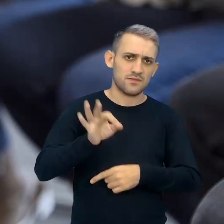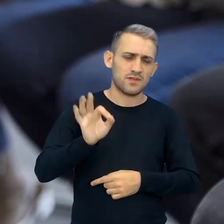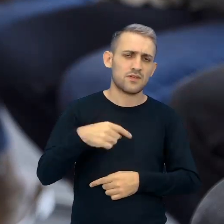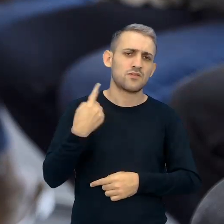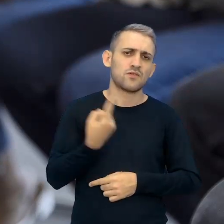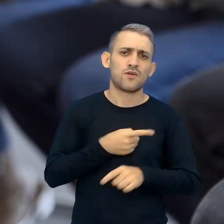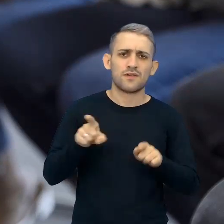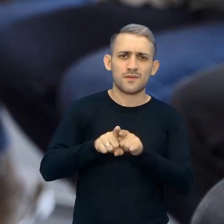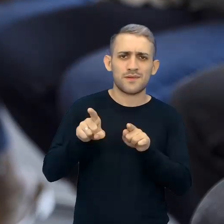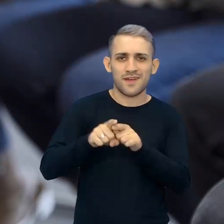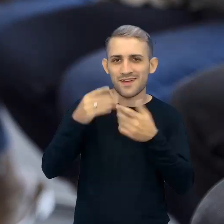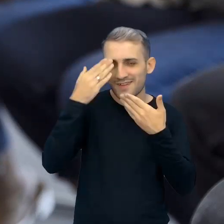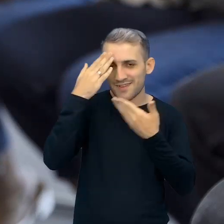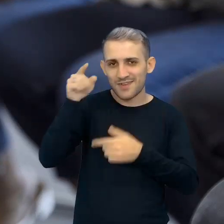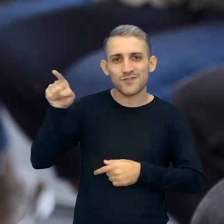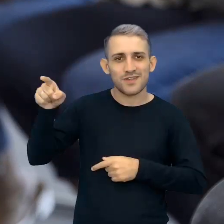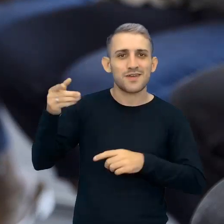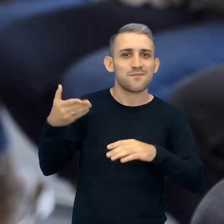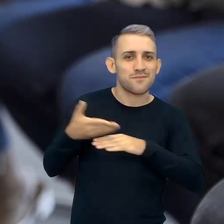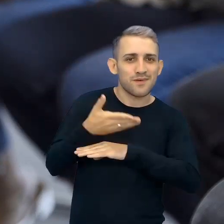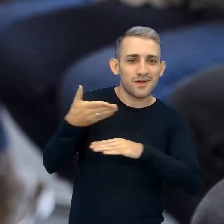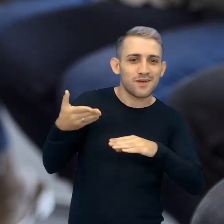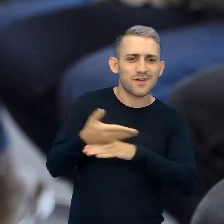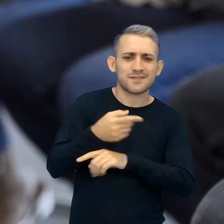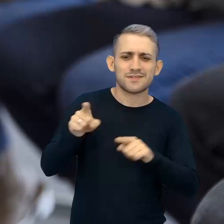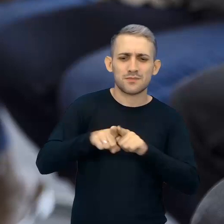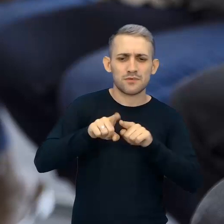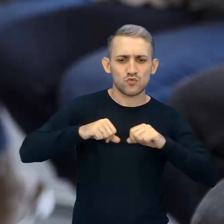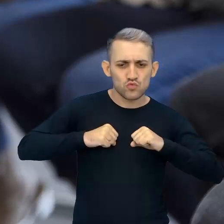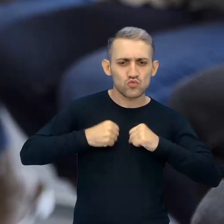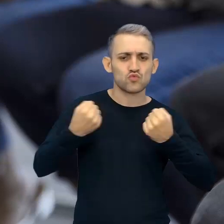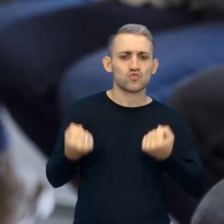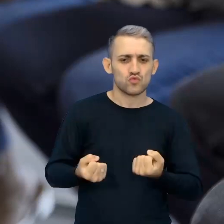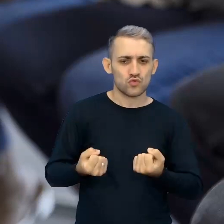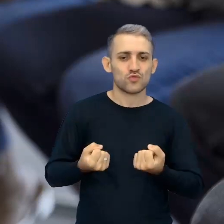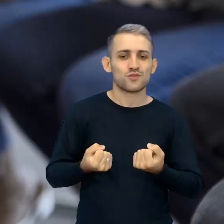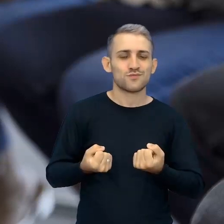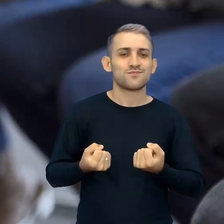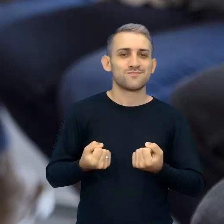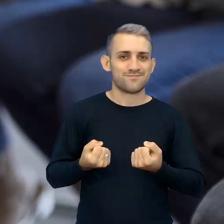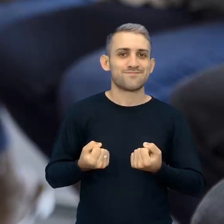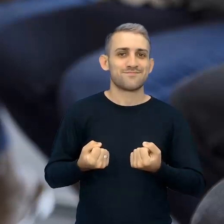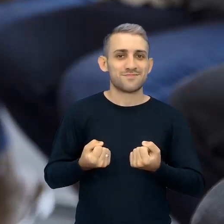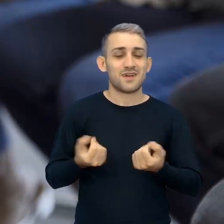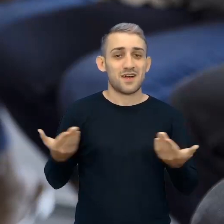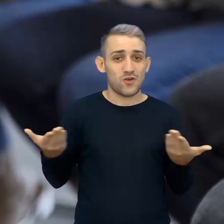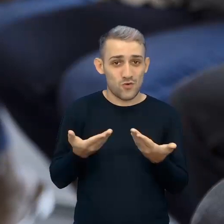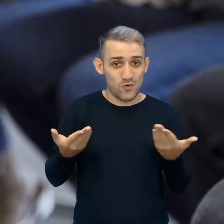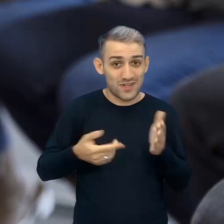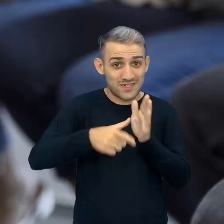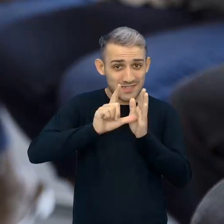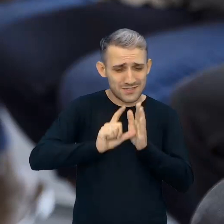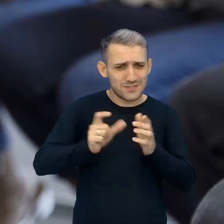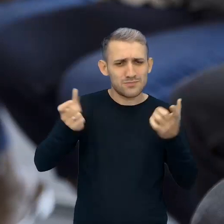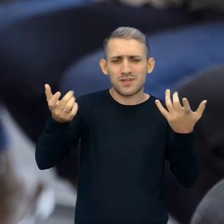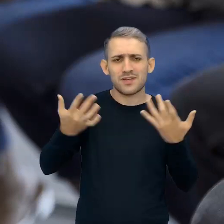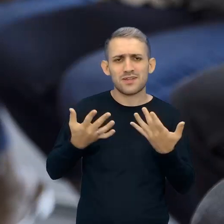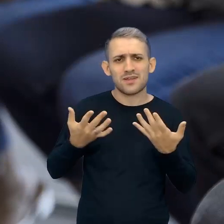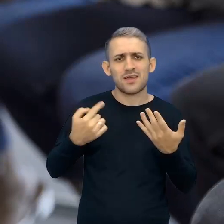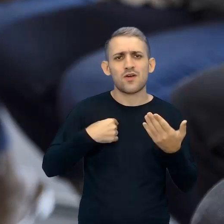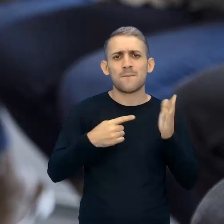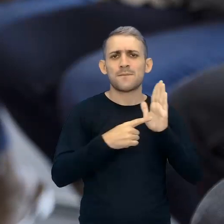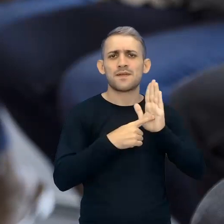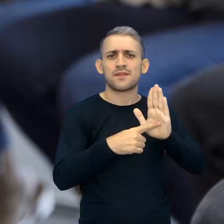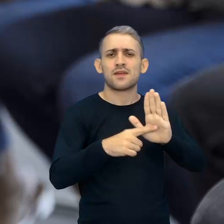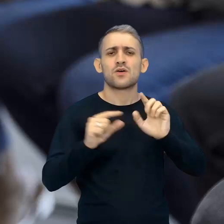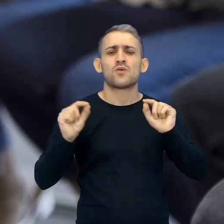que agradece a sua participação e o seu empenho, né? Essa sua generosidade. Olha só, antes de eu começar a perguntar para o Ian, eu vou apresentar